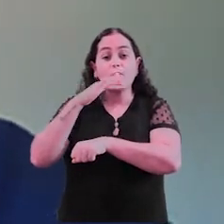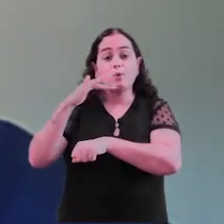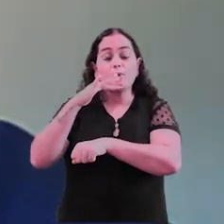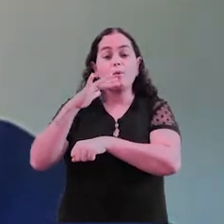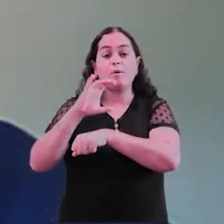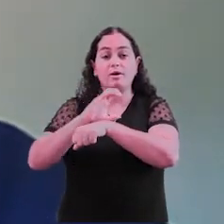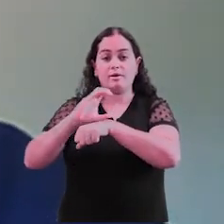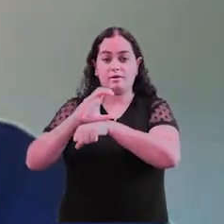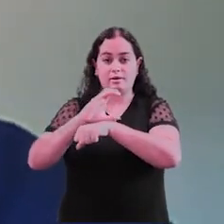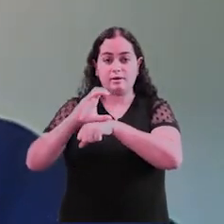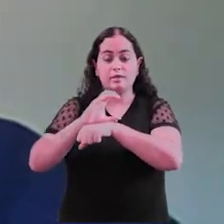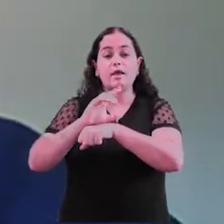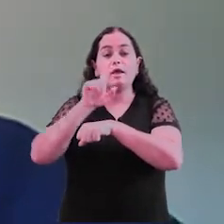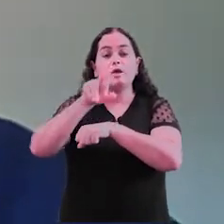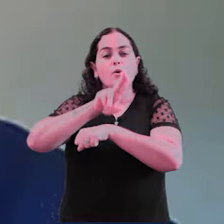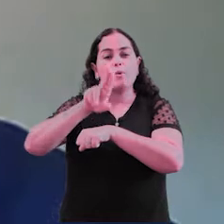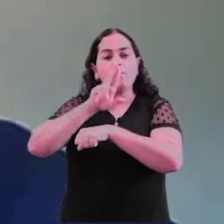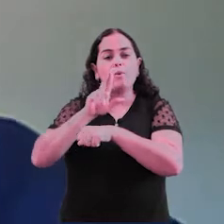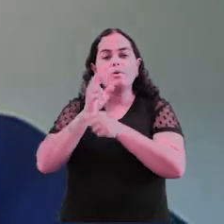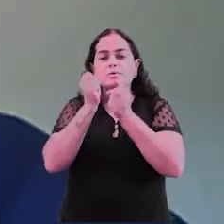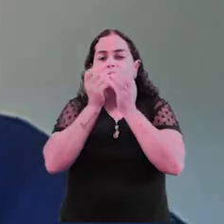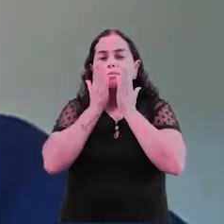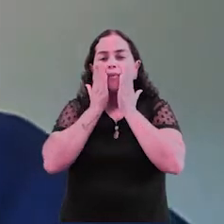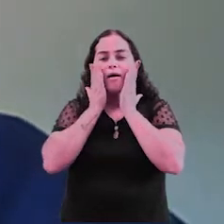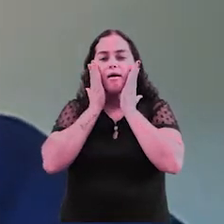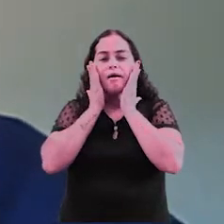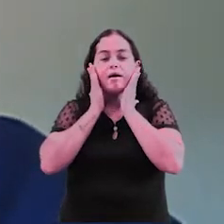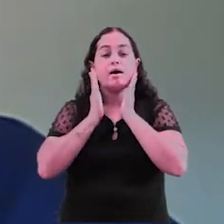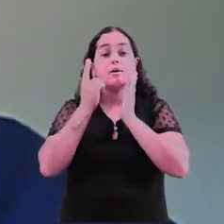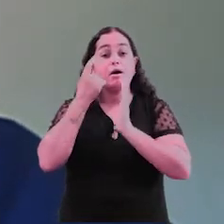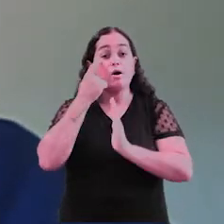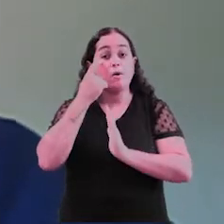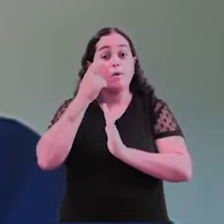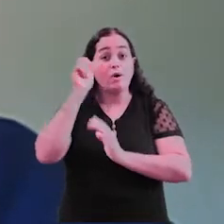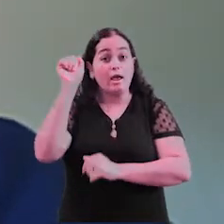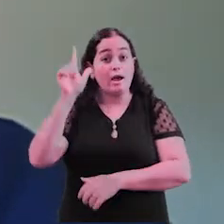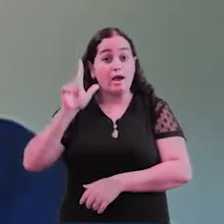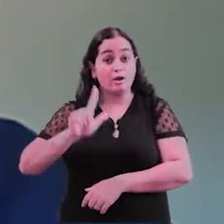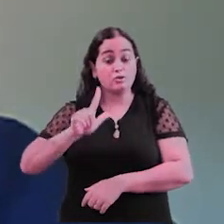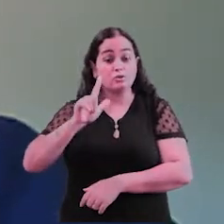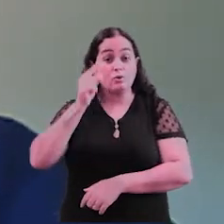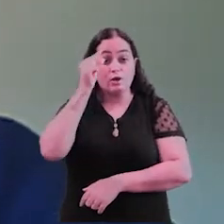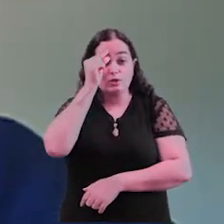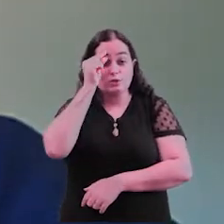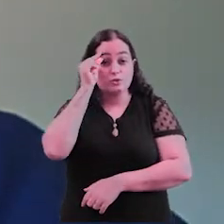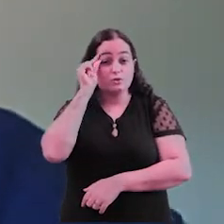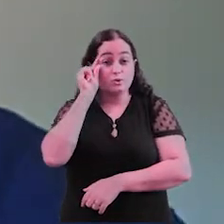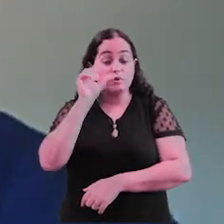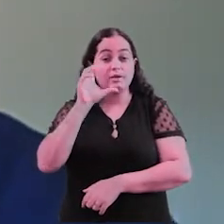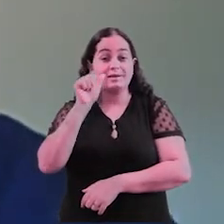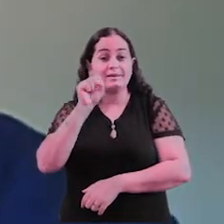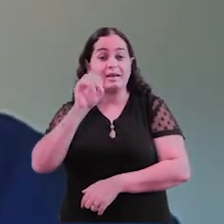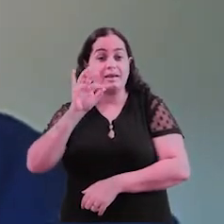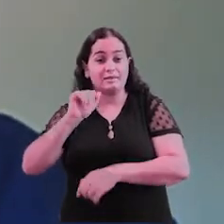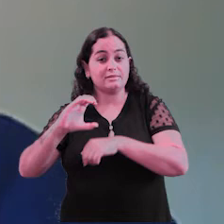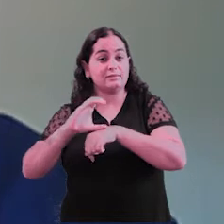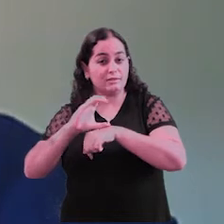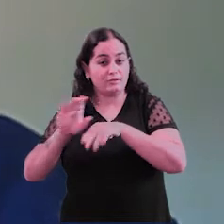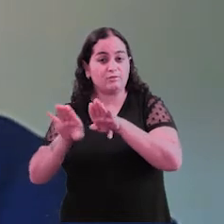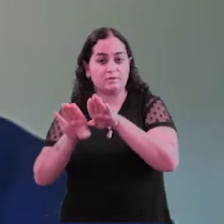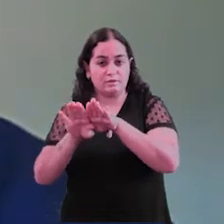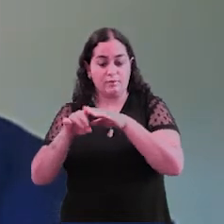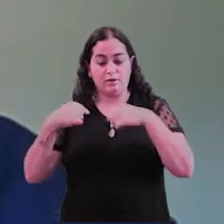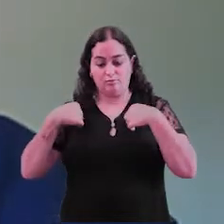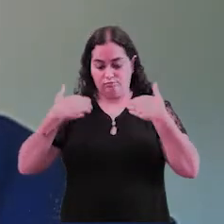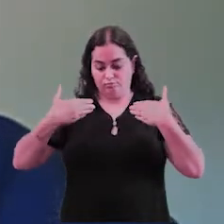e uso barba, também curta. Tenho olhos azuis e sobrancelhas também castanhas, e estou usando uma camisa de cor